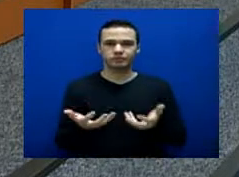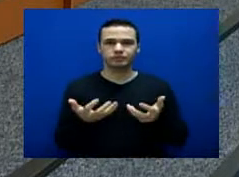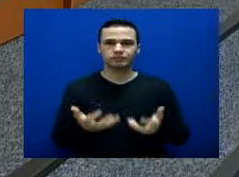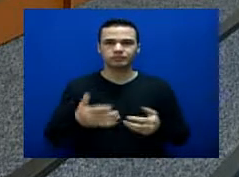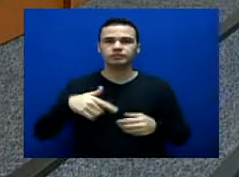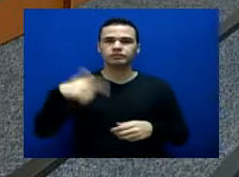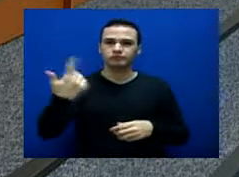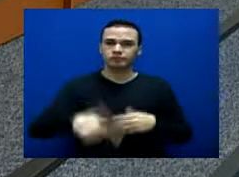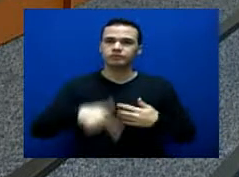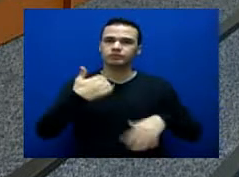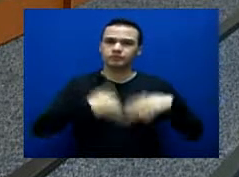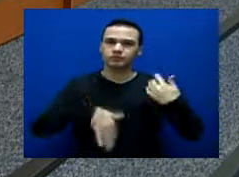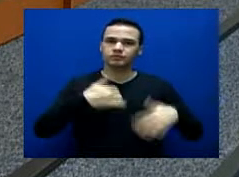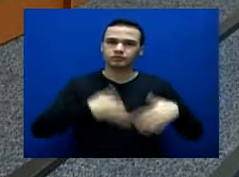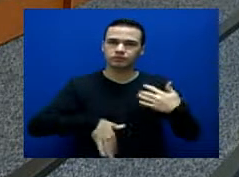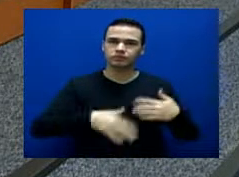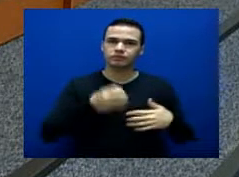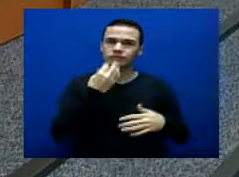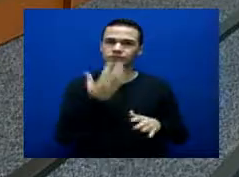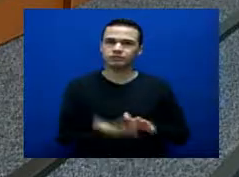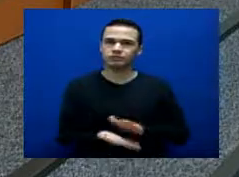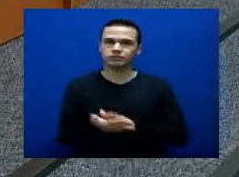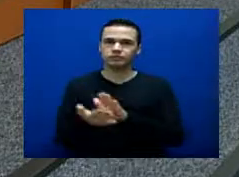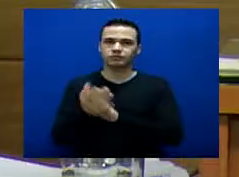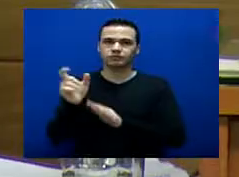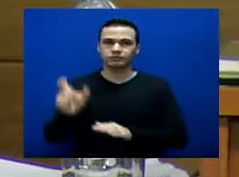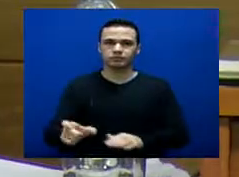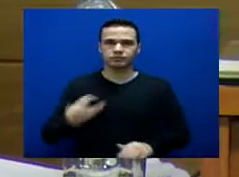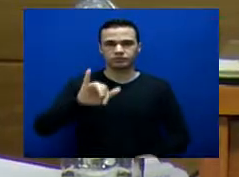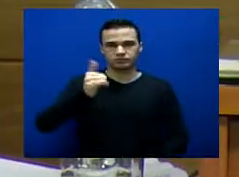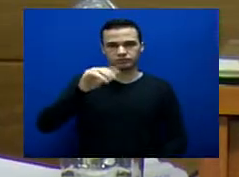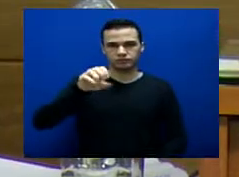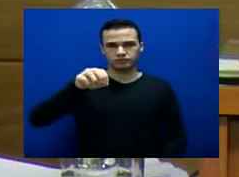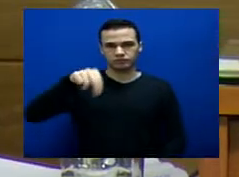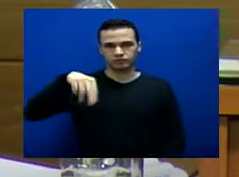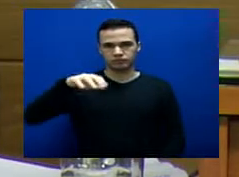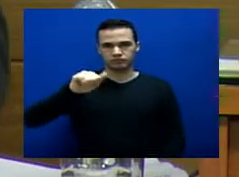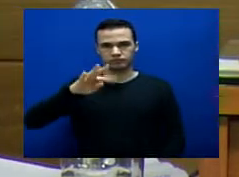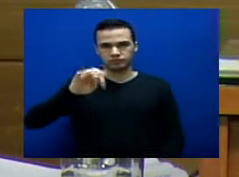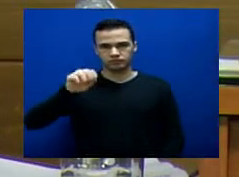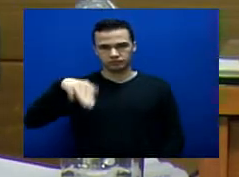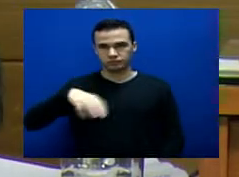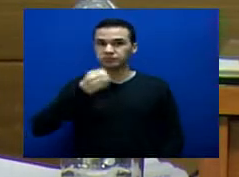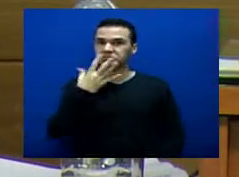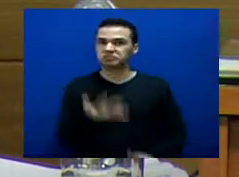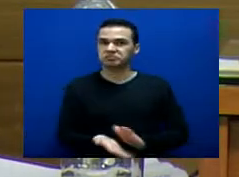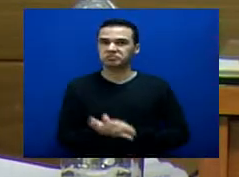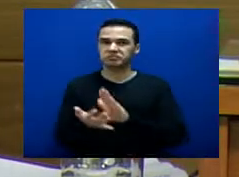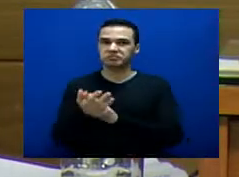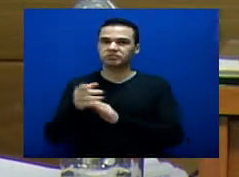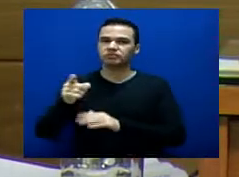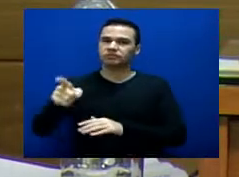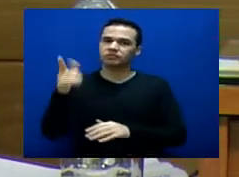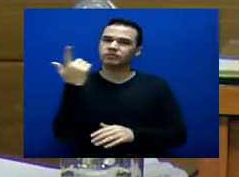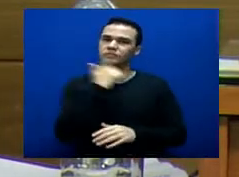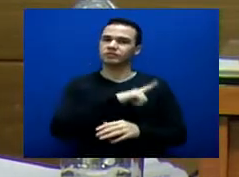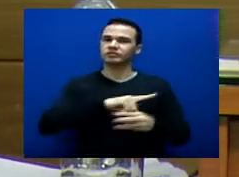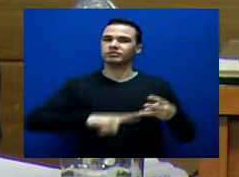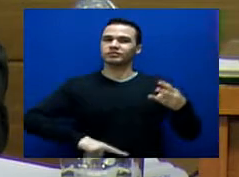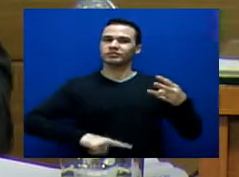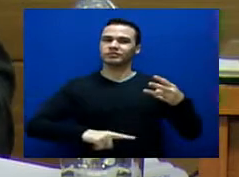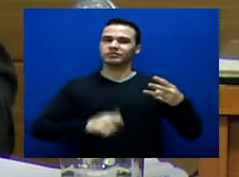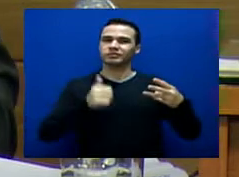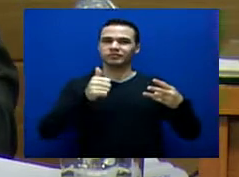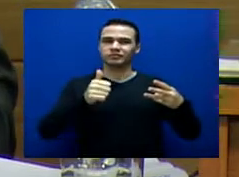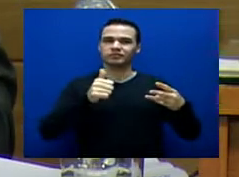também. Quero parabenizar aí o Jonathan, trabalha lá com o Vitão, parabéns, viu, pela terceira colocação aí.